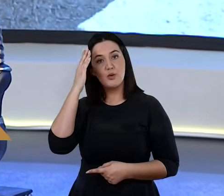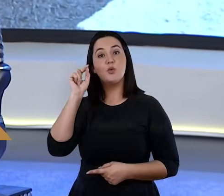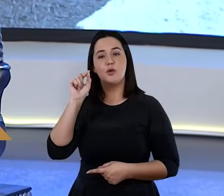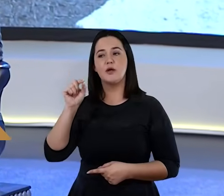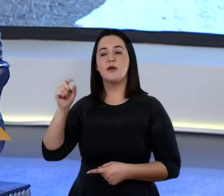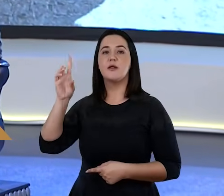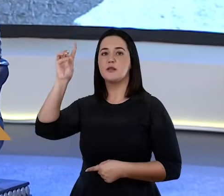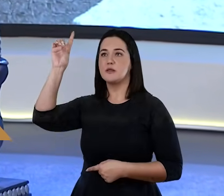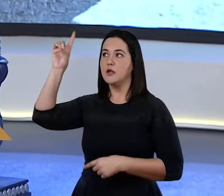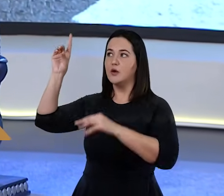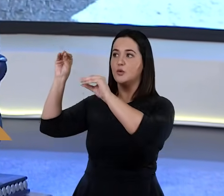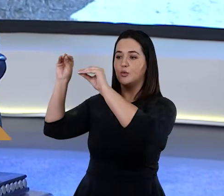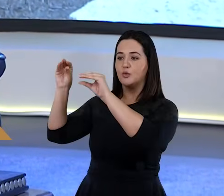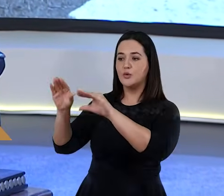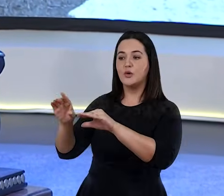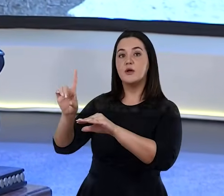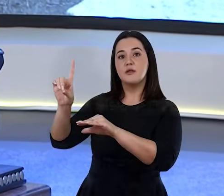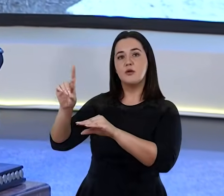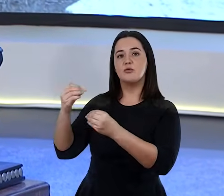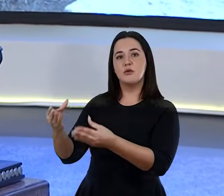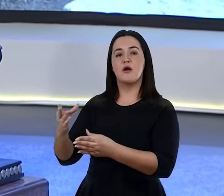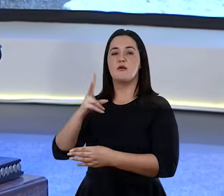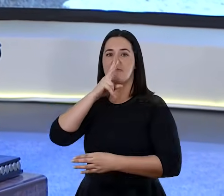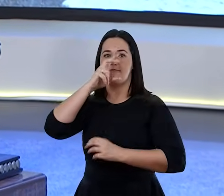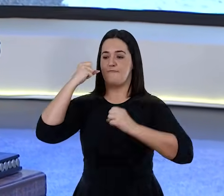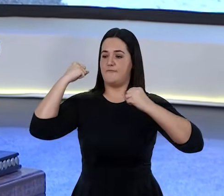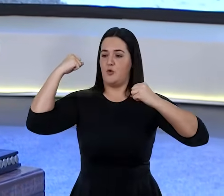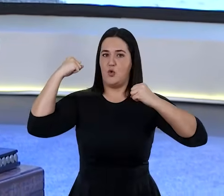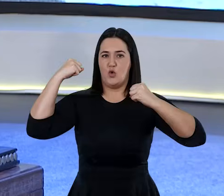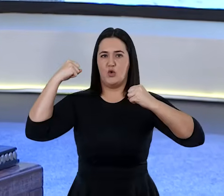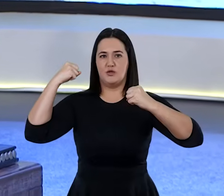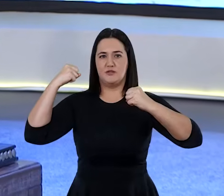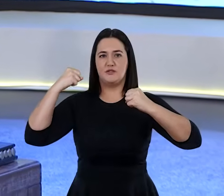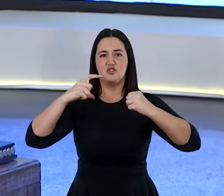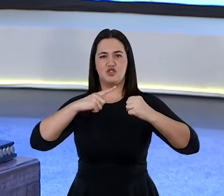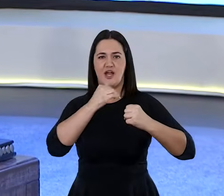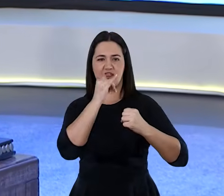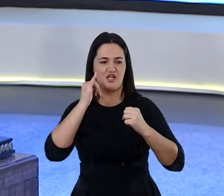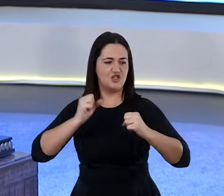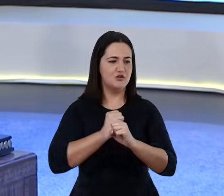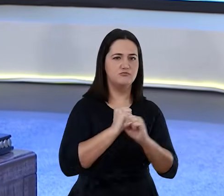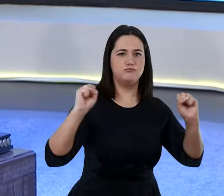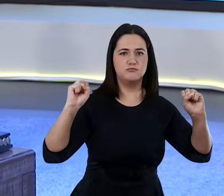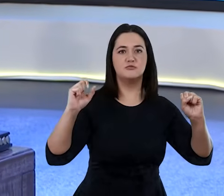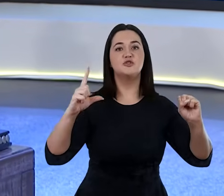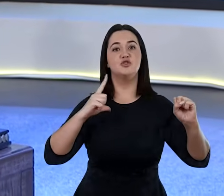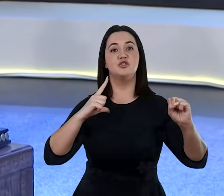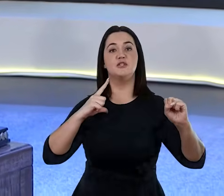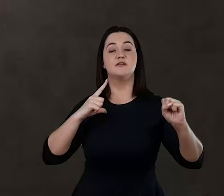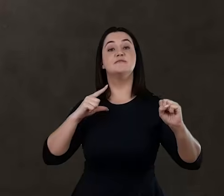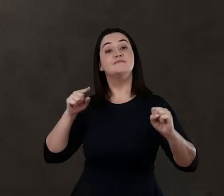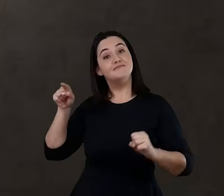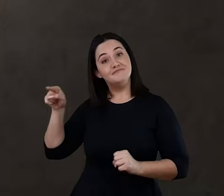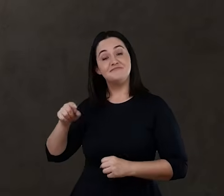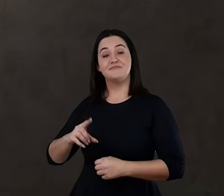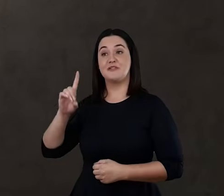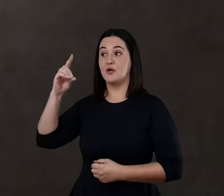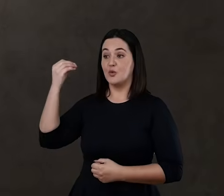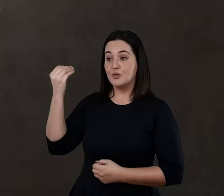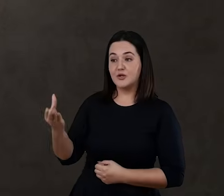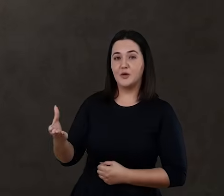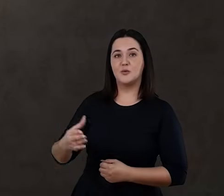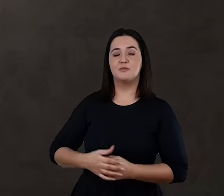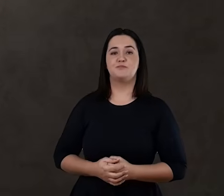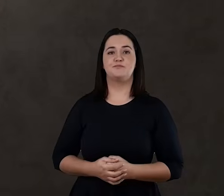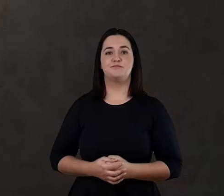antecipada sobre a sua força, a sua energia miraculosa, que evidentemente foram todas dadas pelo Senhor. Nessa época,